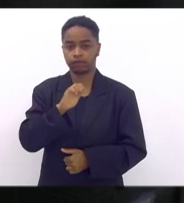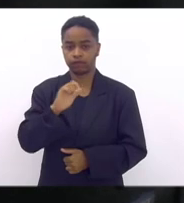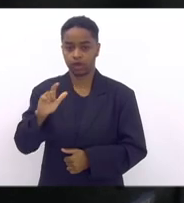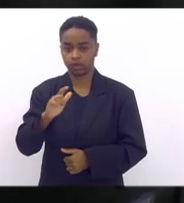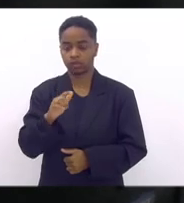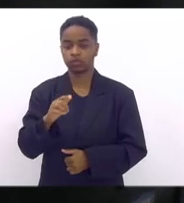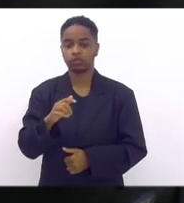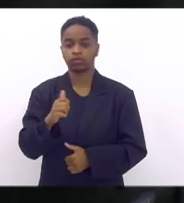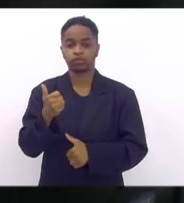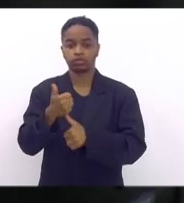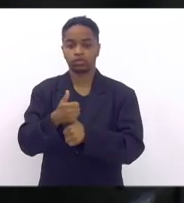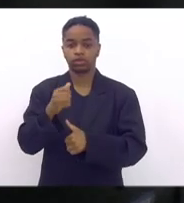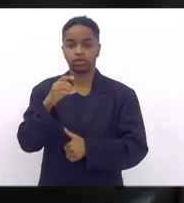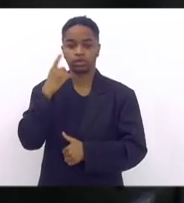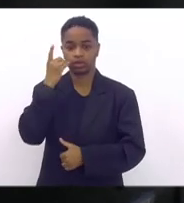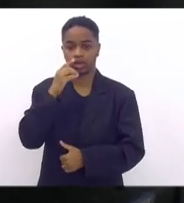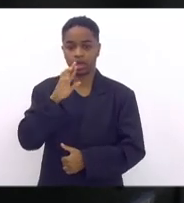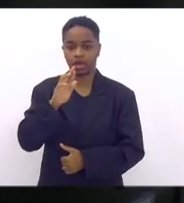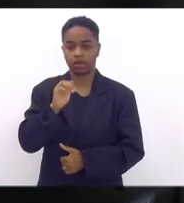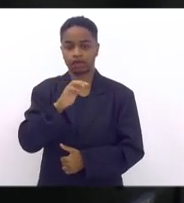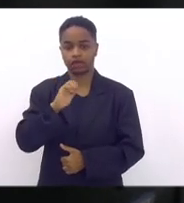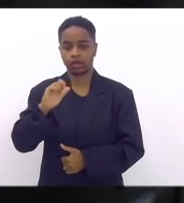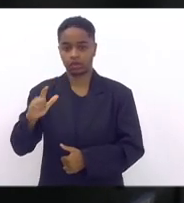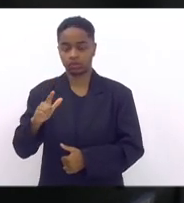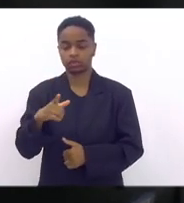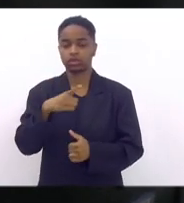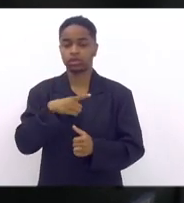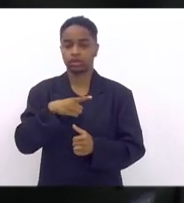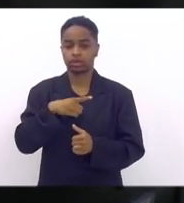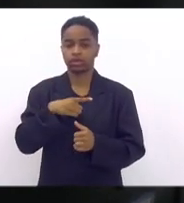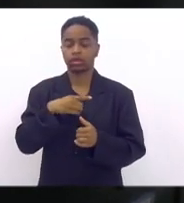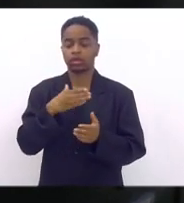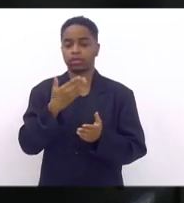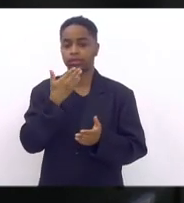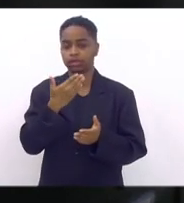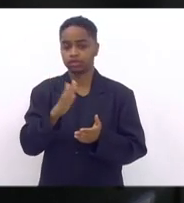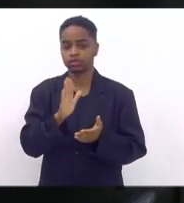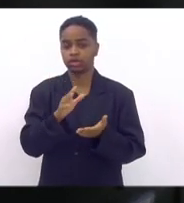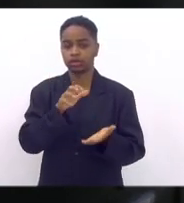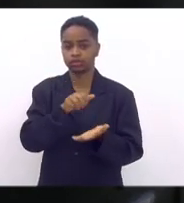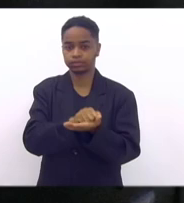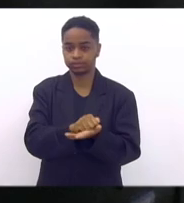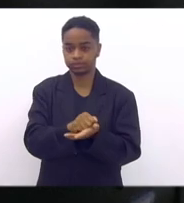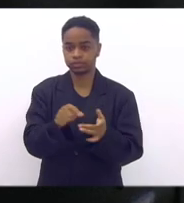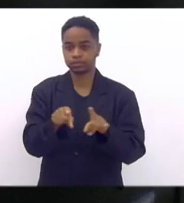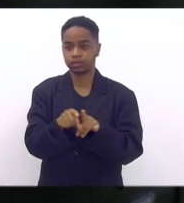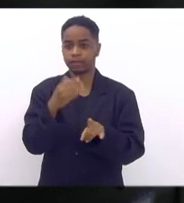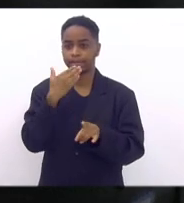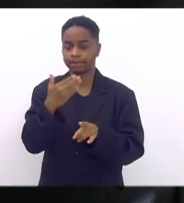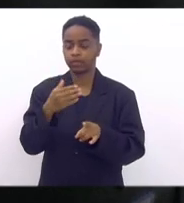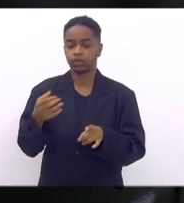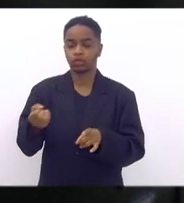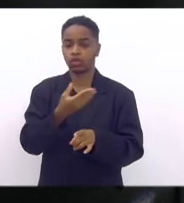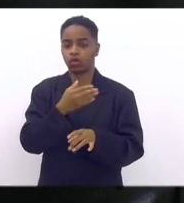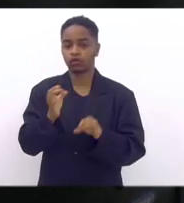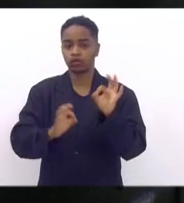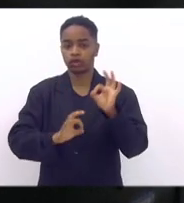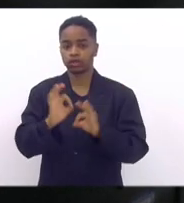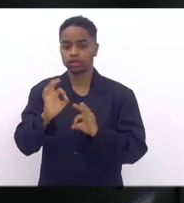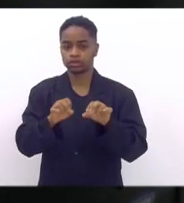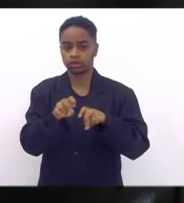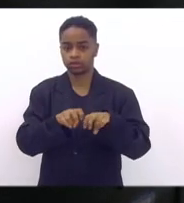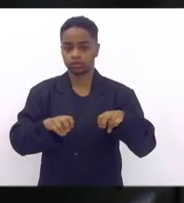Rafael Nobre conforme requerimento já protocolado e encaminhado de ofício a presidência requerendo a publicação da nova composição dessa mesa